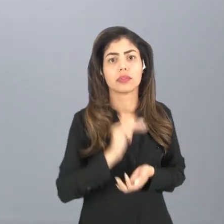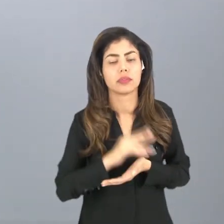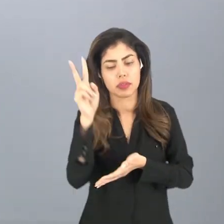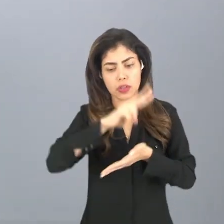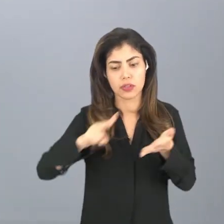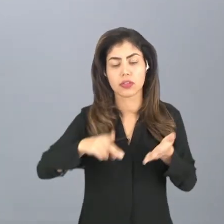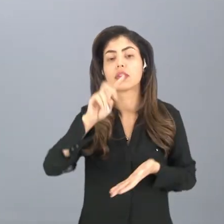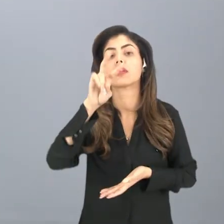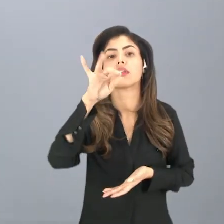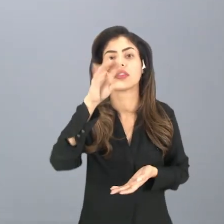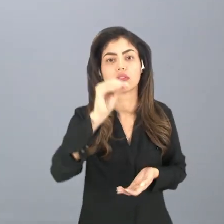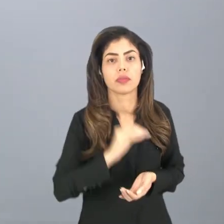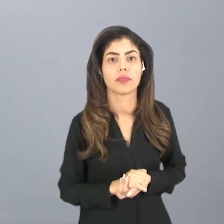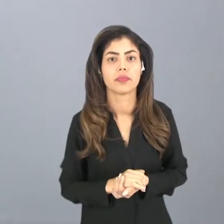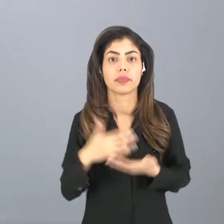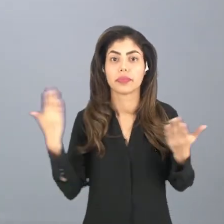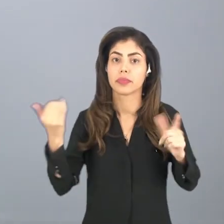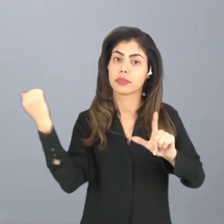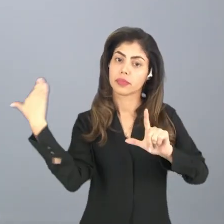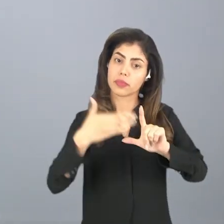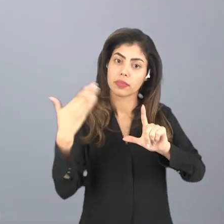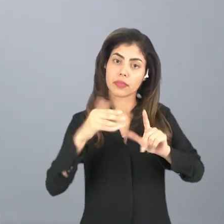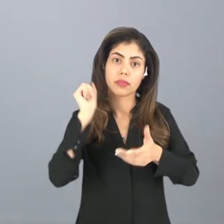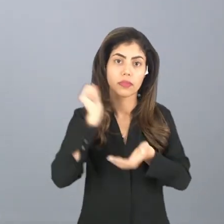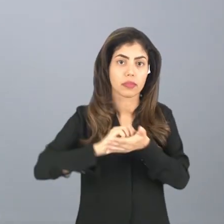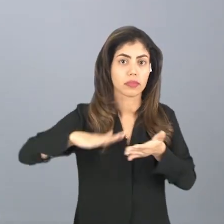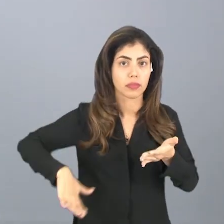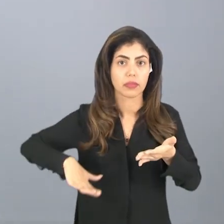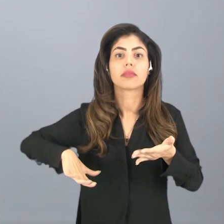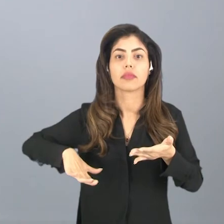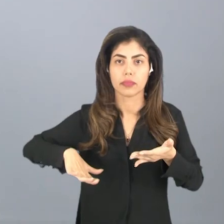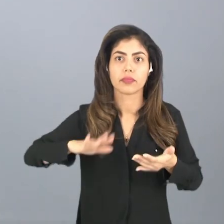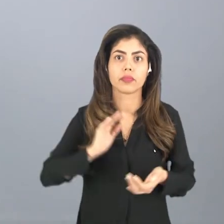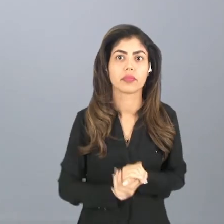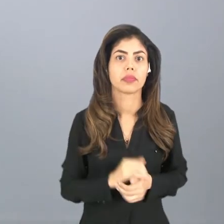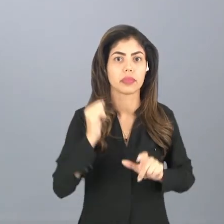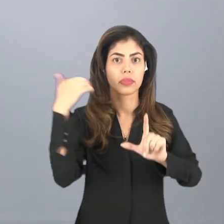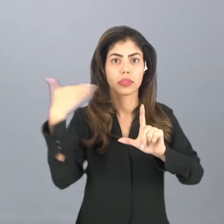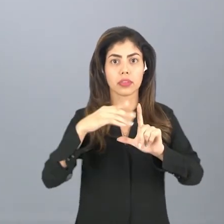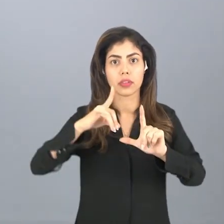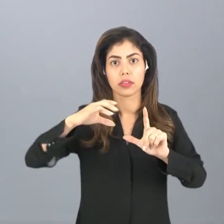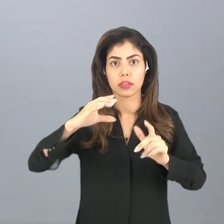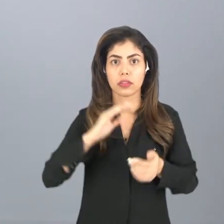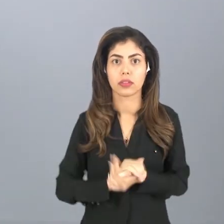leitor crítico, certo? Para mais exercícios ou mais classes, acceda à